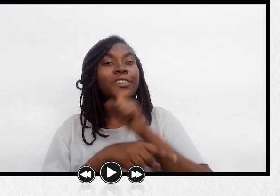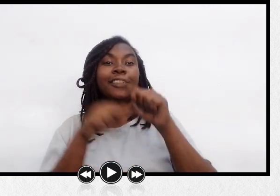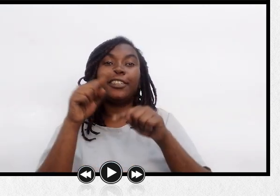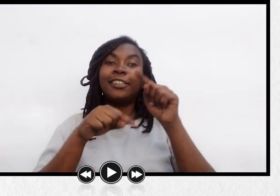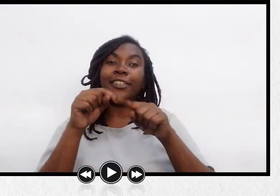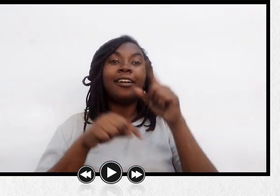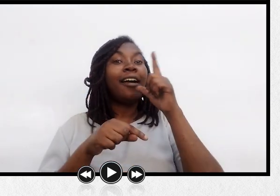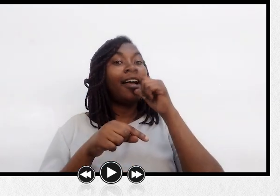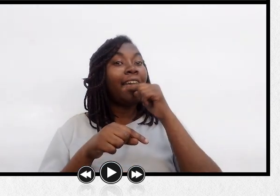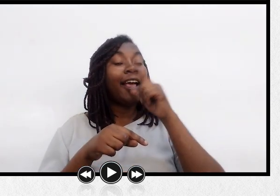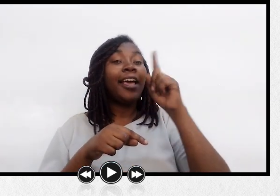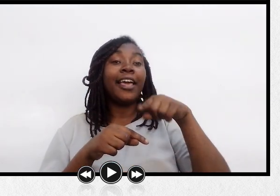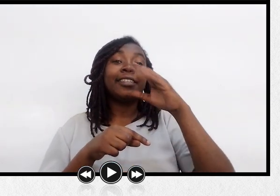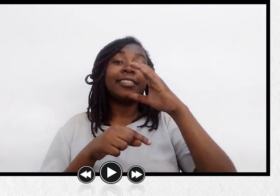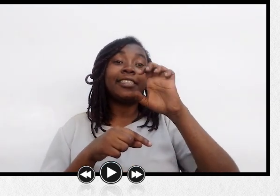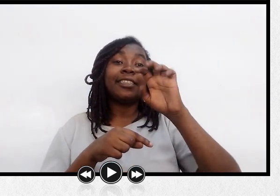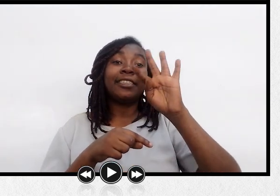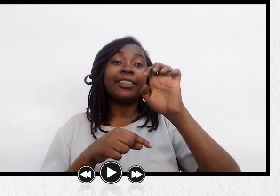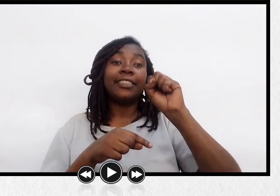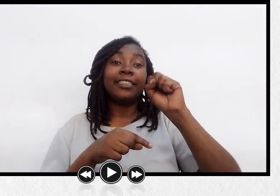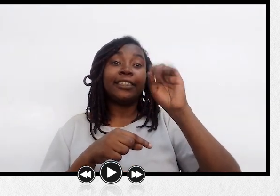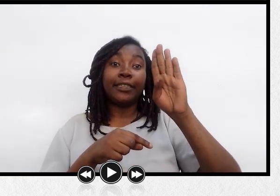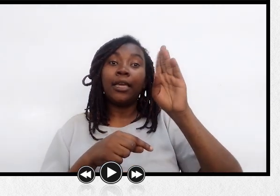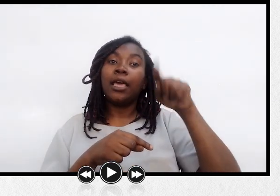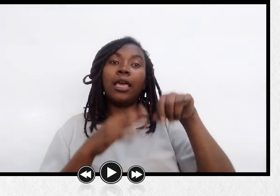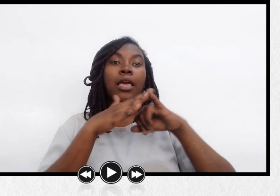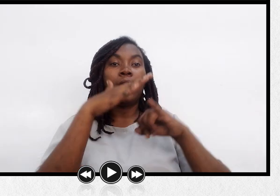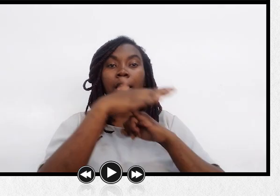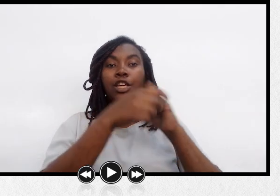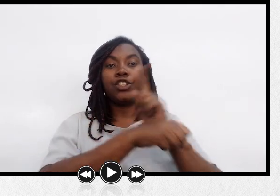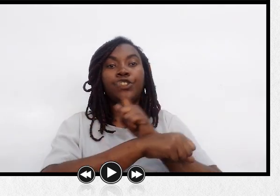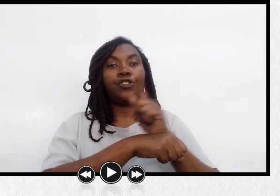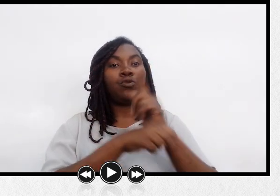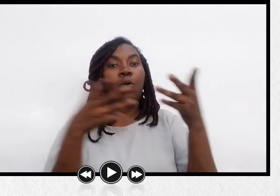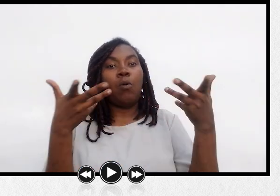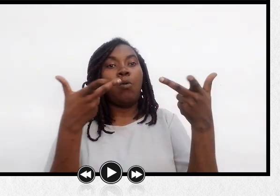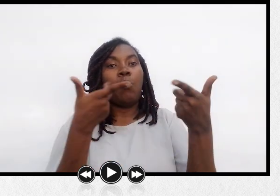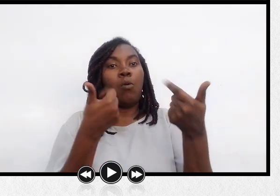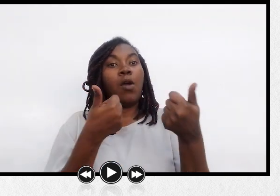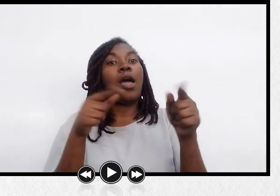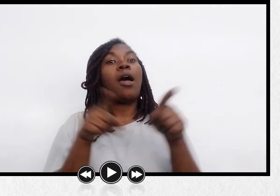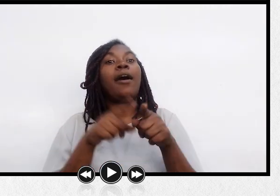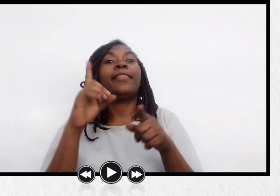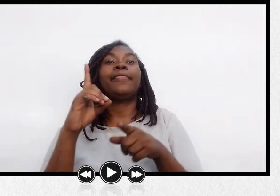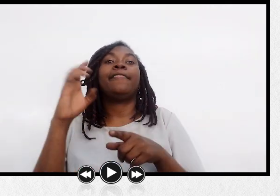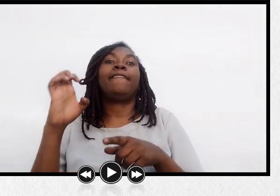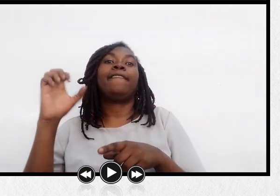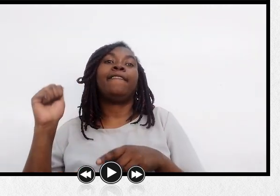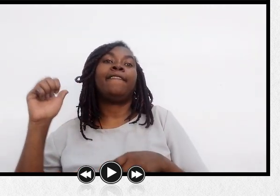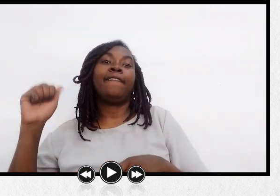hídricos, que é CETESB, que é o órgão gestor da qualidade, e DAEE, que é o órgão gestor